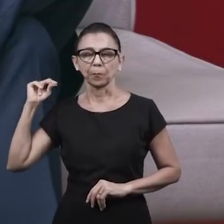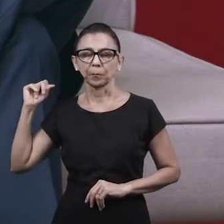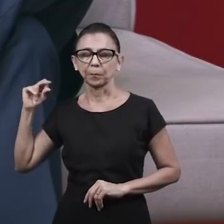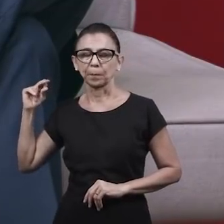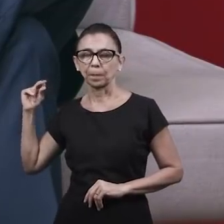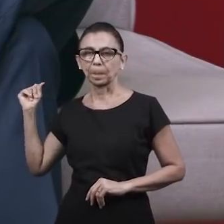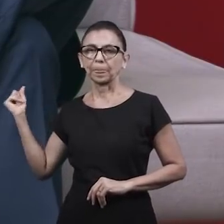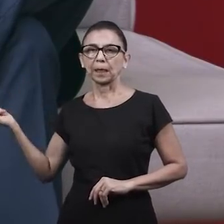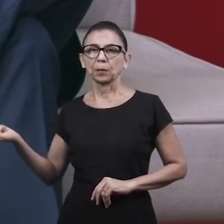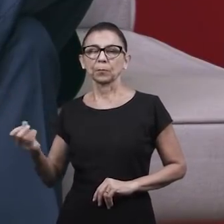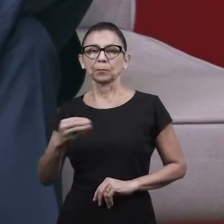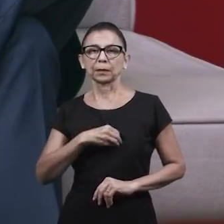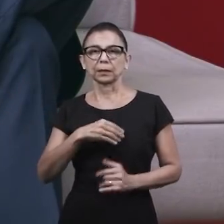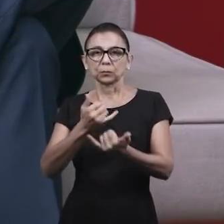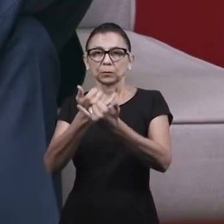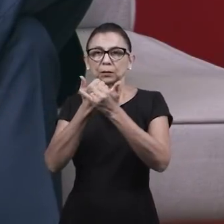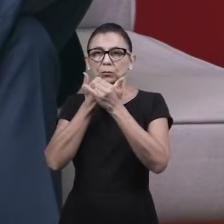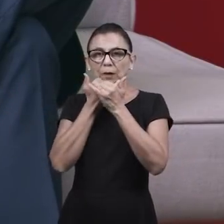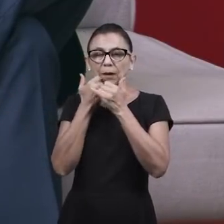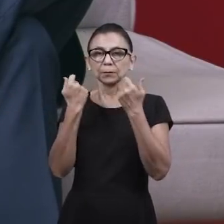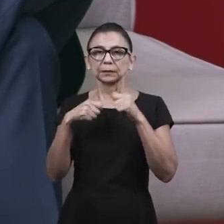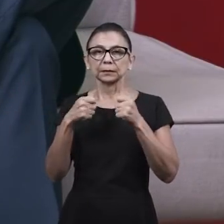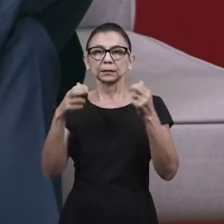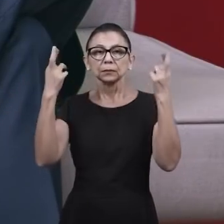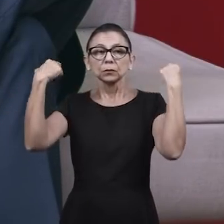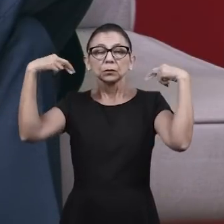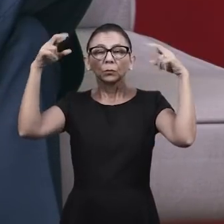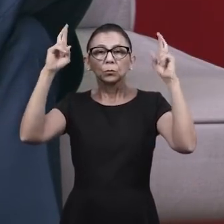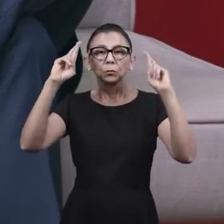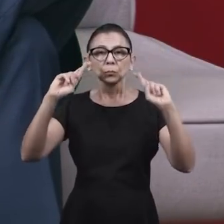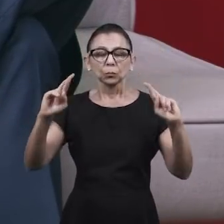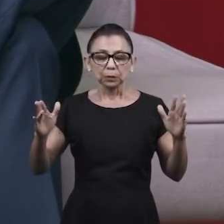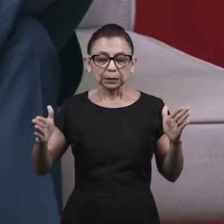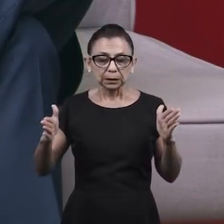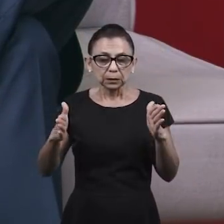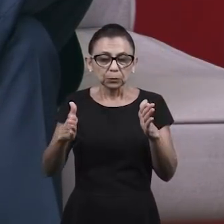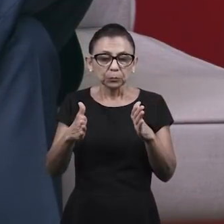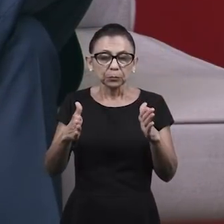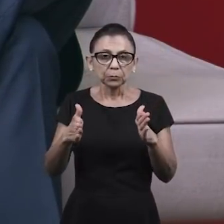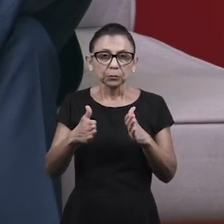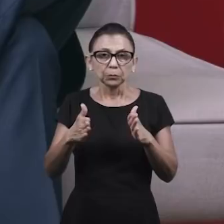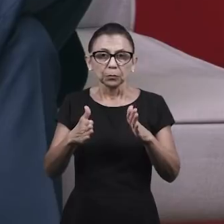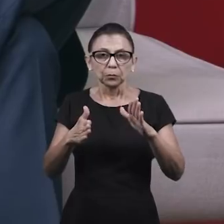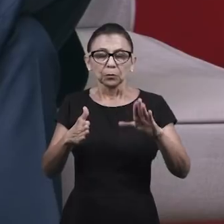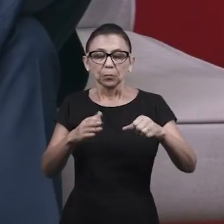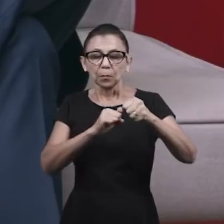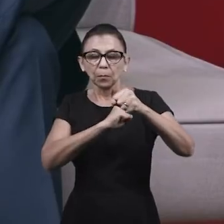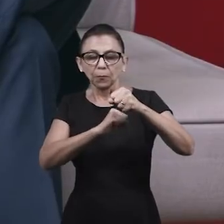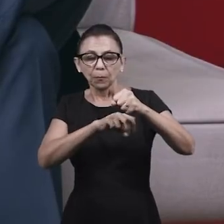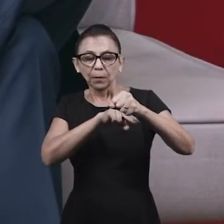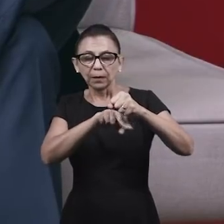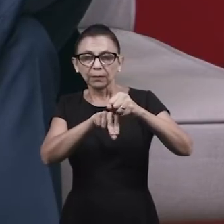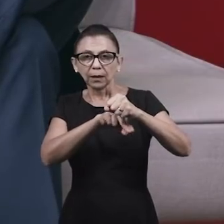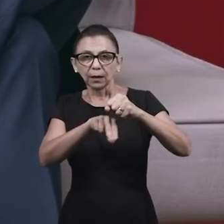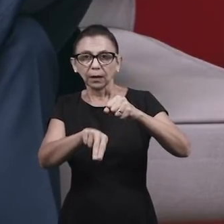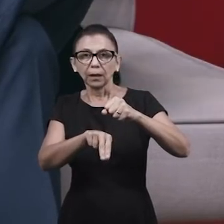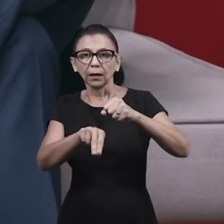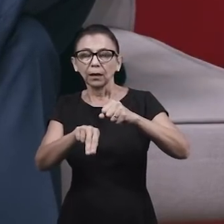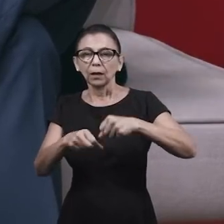porque ele disse, em certa ocasião, eu sou o pão vivo, que desceu do céu. Então o pão era o tipo do